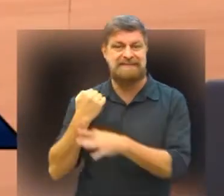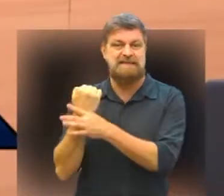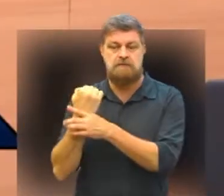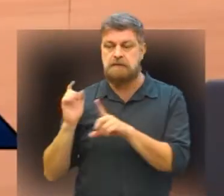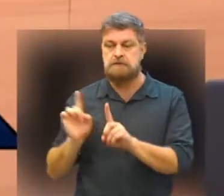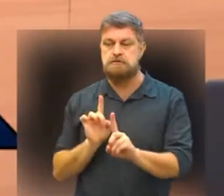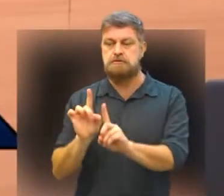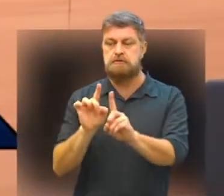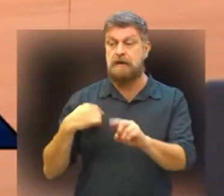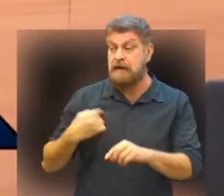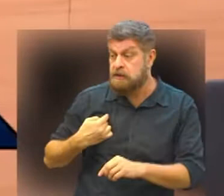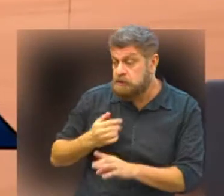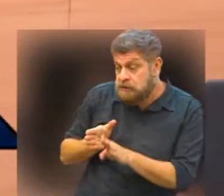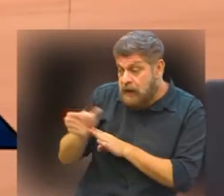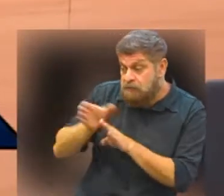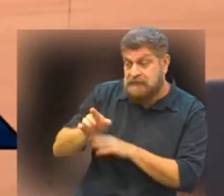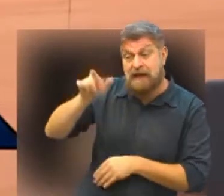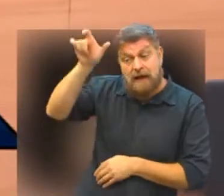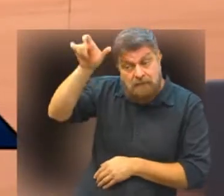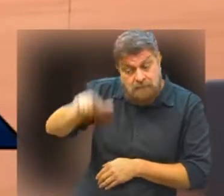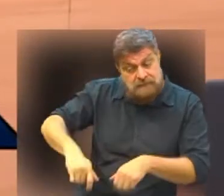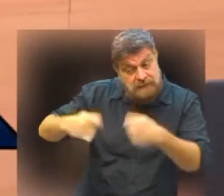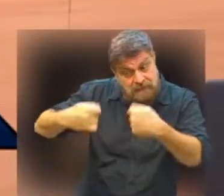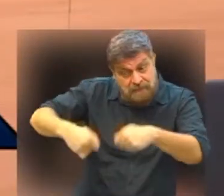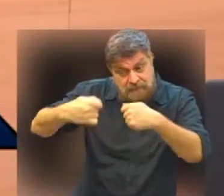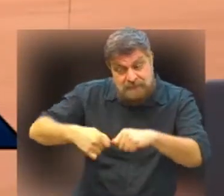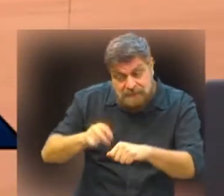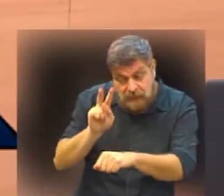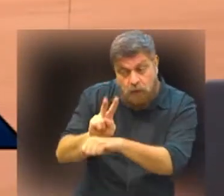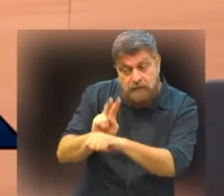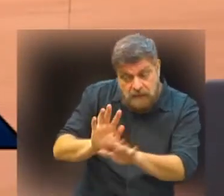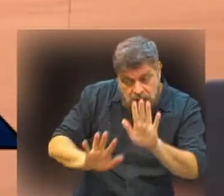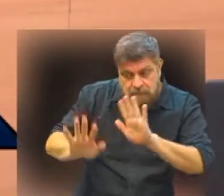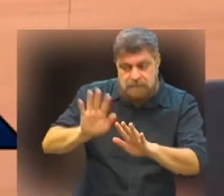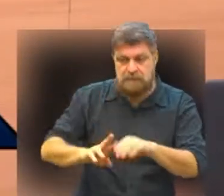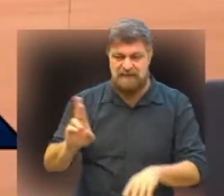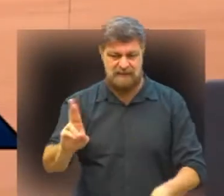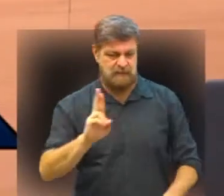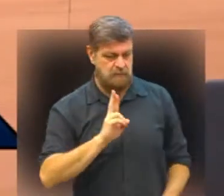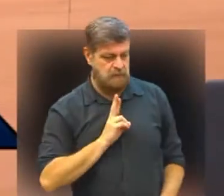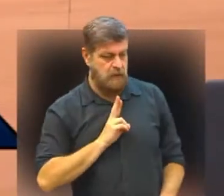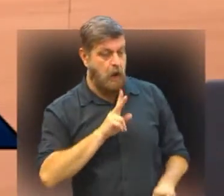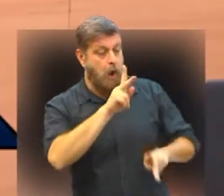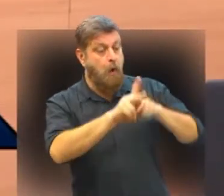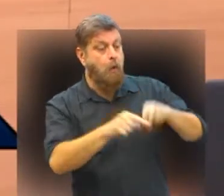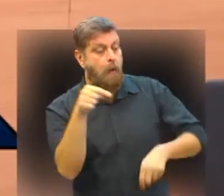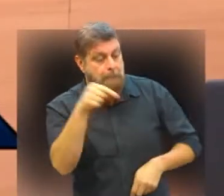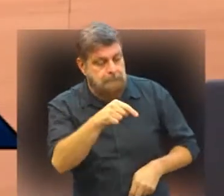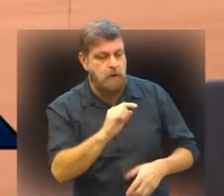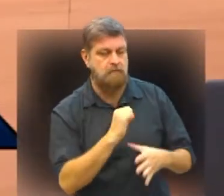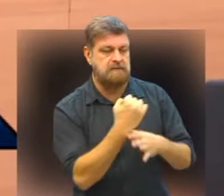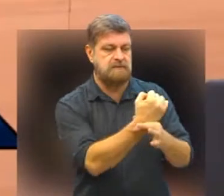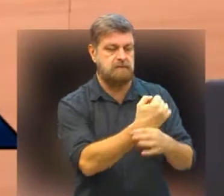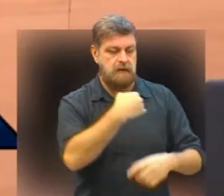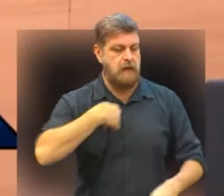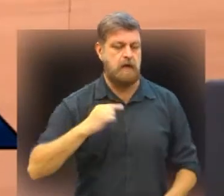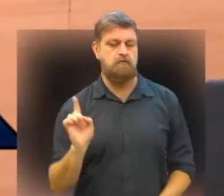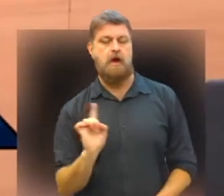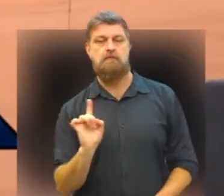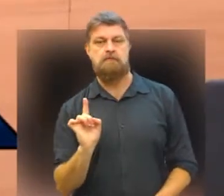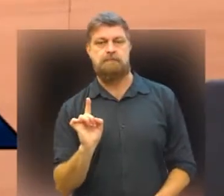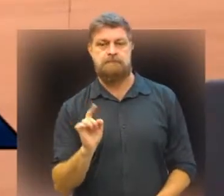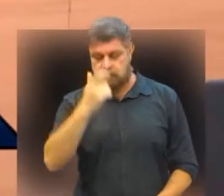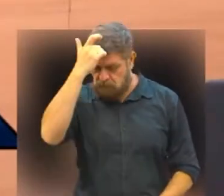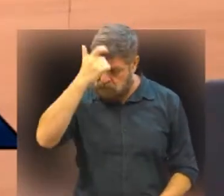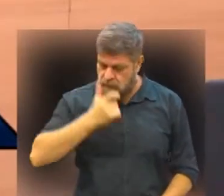sem segurança, e a gente dizia a ele: prefeito, você precisa se cuidar. E ele dizia: o povo precisa de segurança,